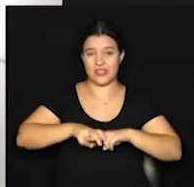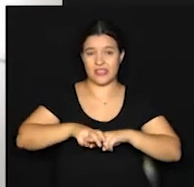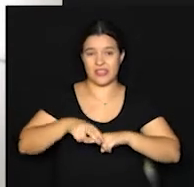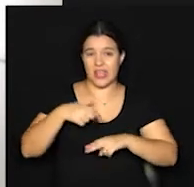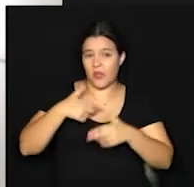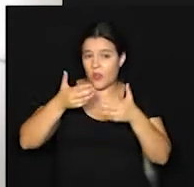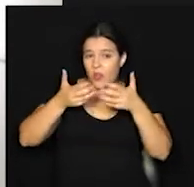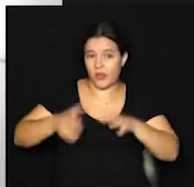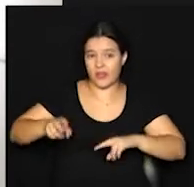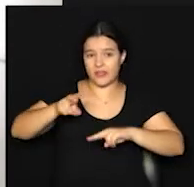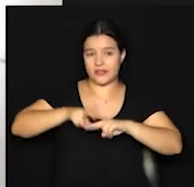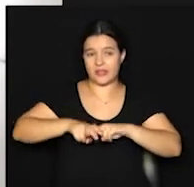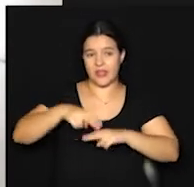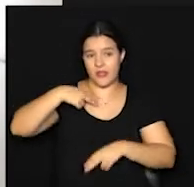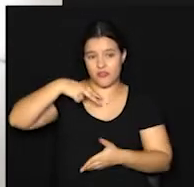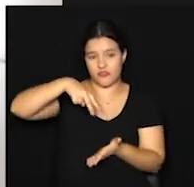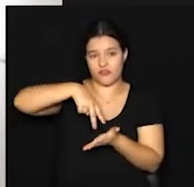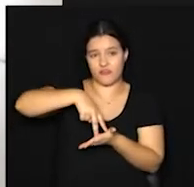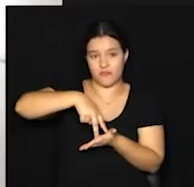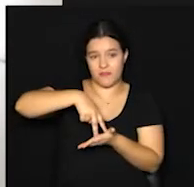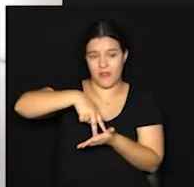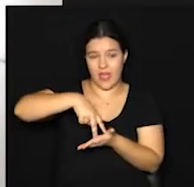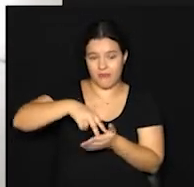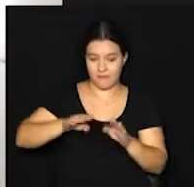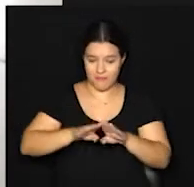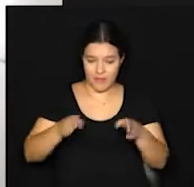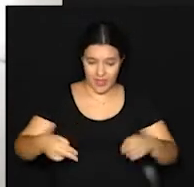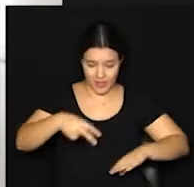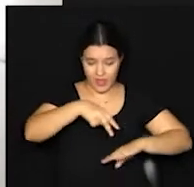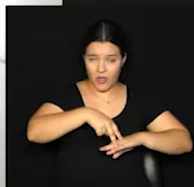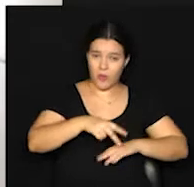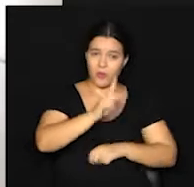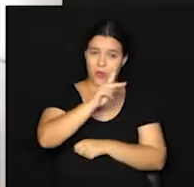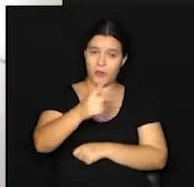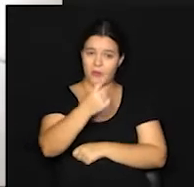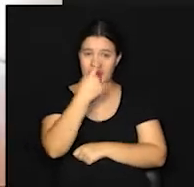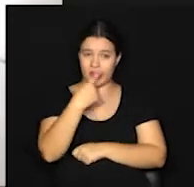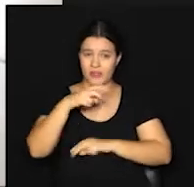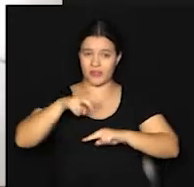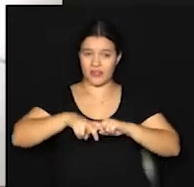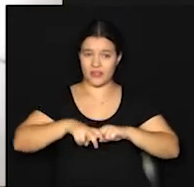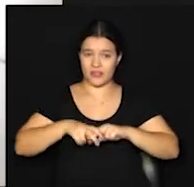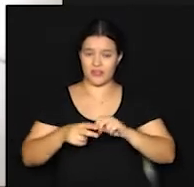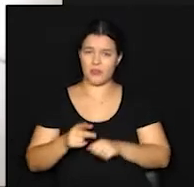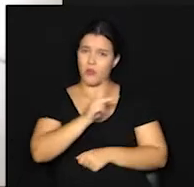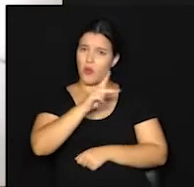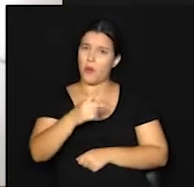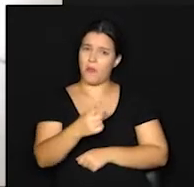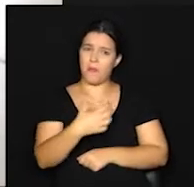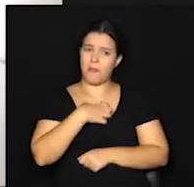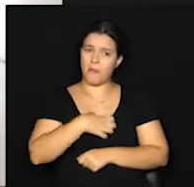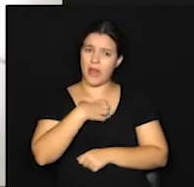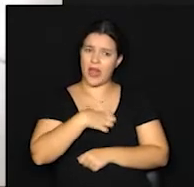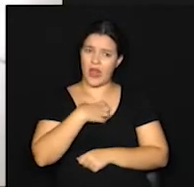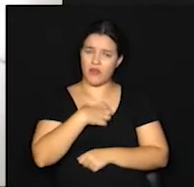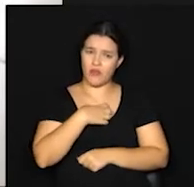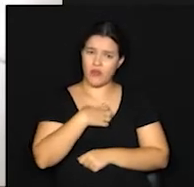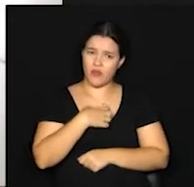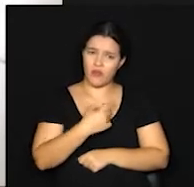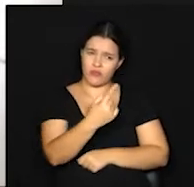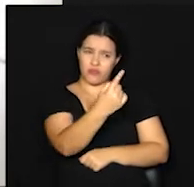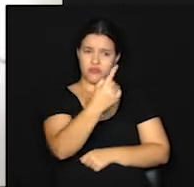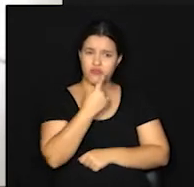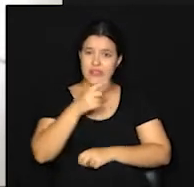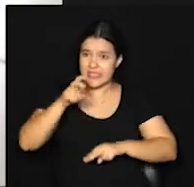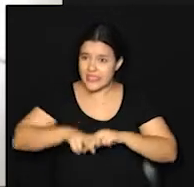queria sentar, e eu ficava de pé do lado da carteira, e ela falava, senta. E aí ela até ficou muito brava comigo, eu lembro que ela veio do meu lado e